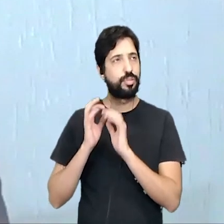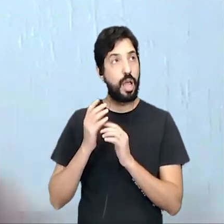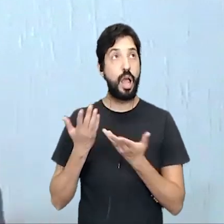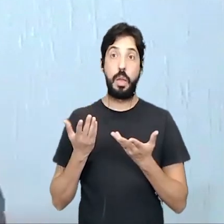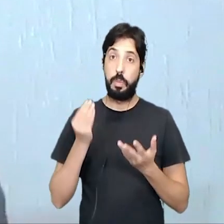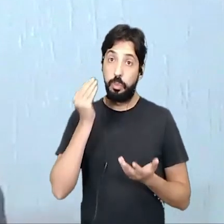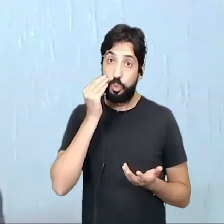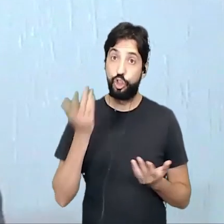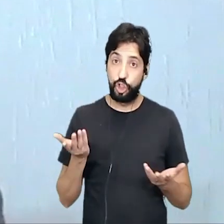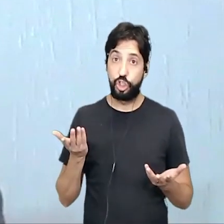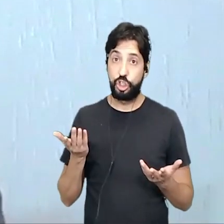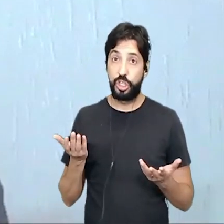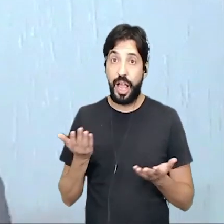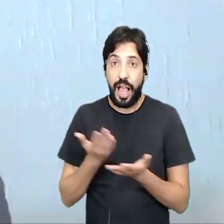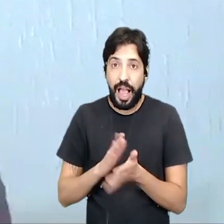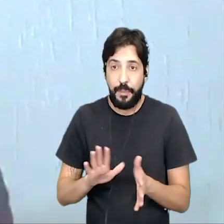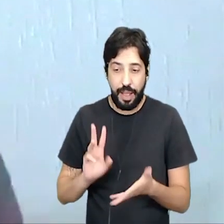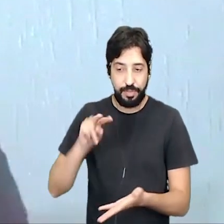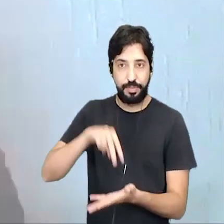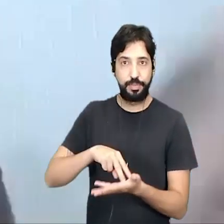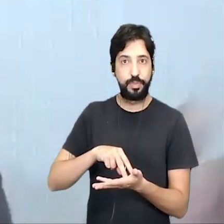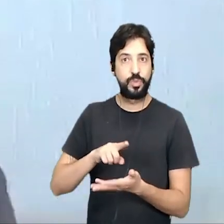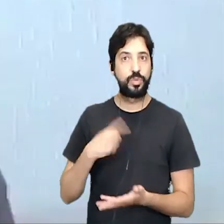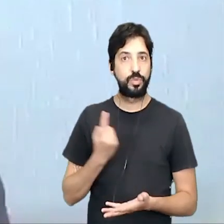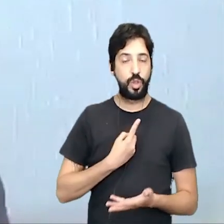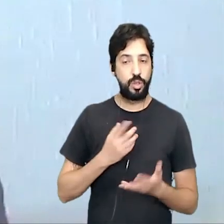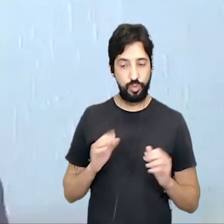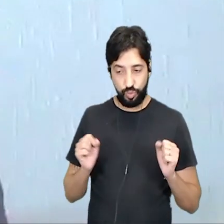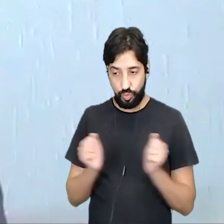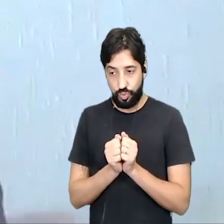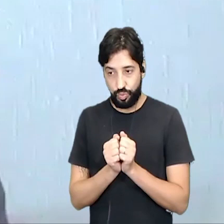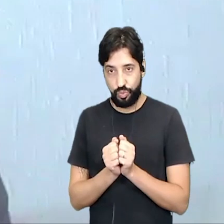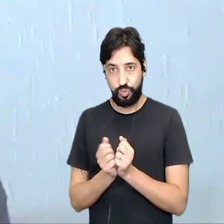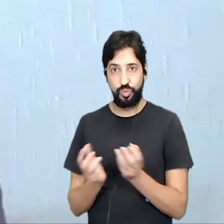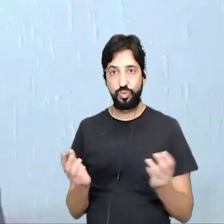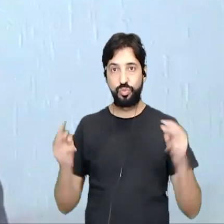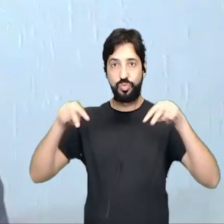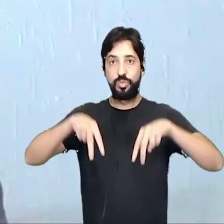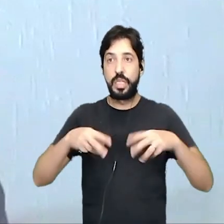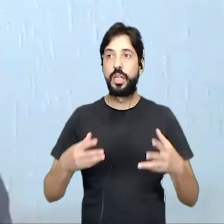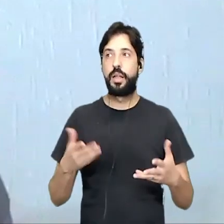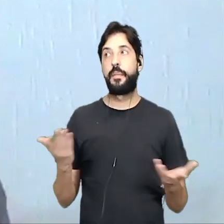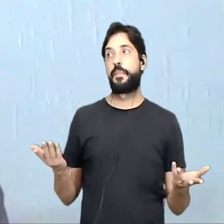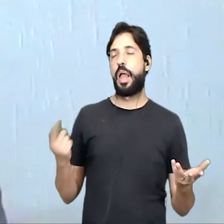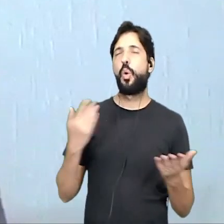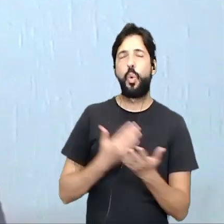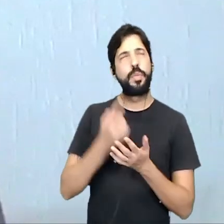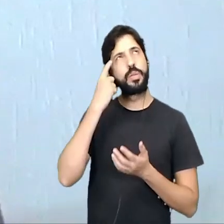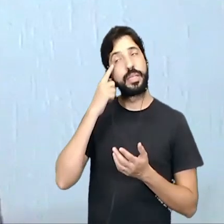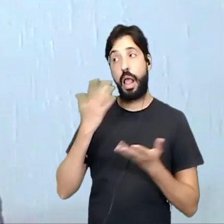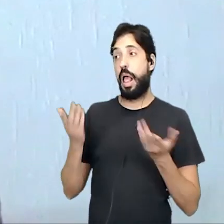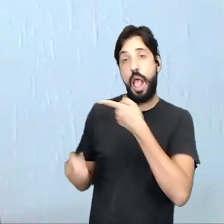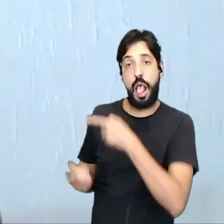que podia terminar com uma presença da gente num palco junto com ela, começou um questionamento que é o